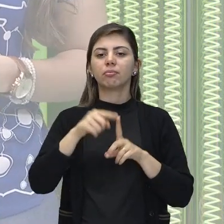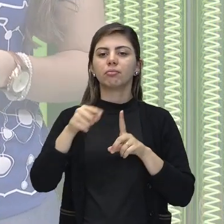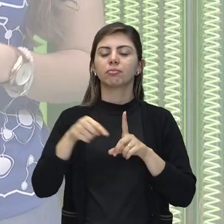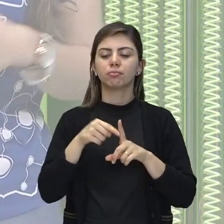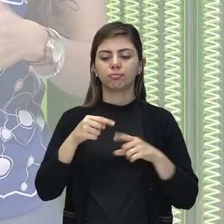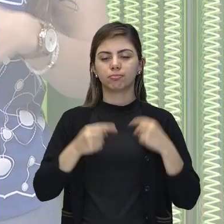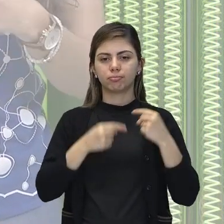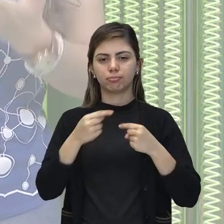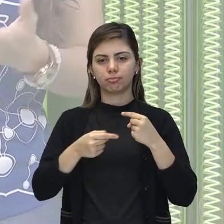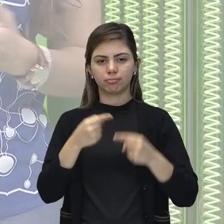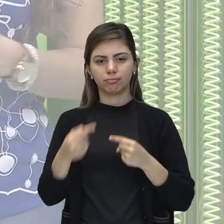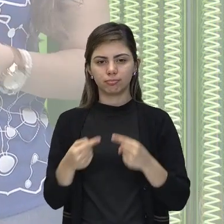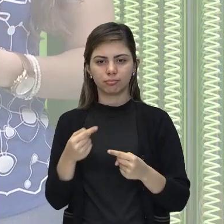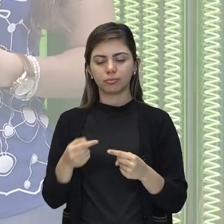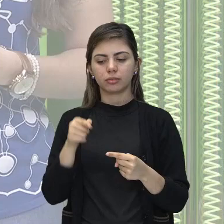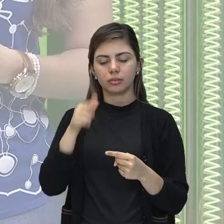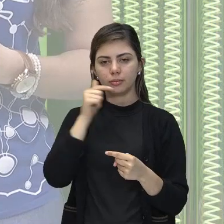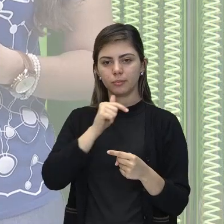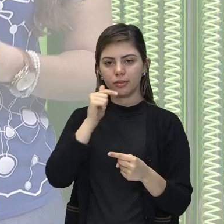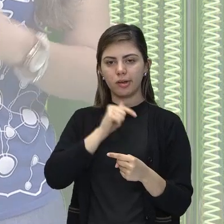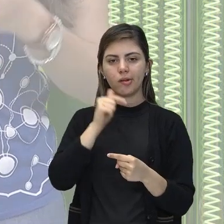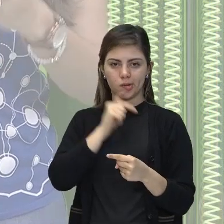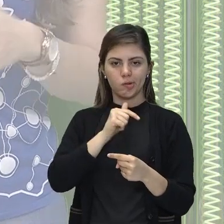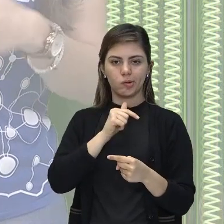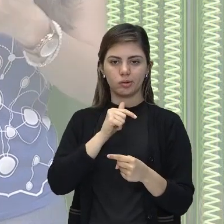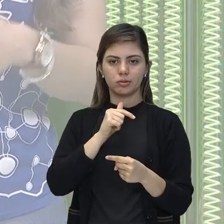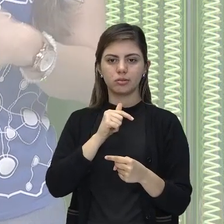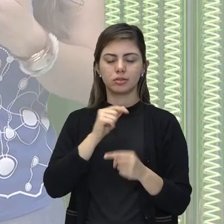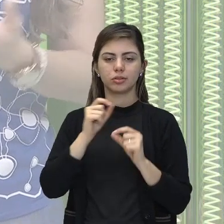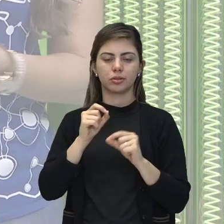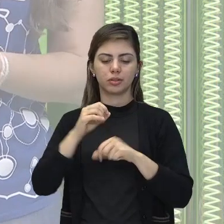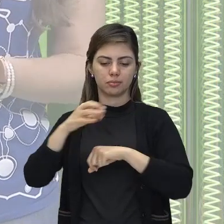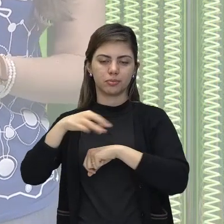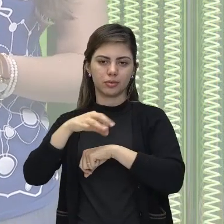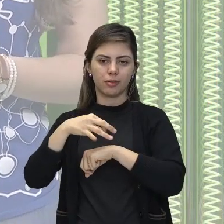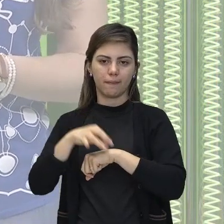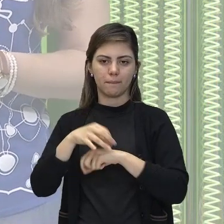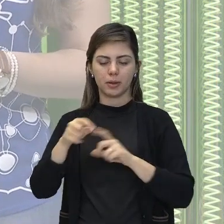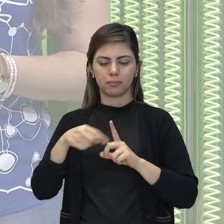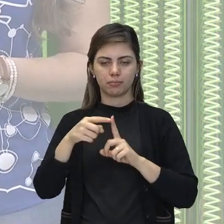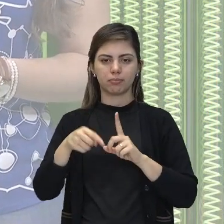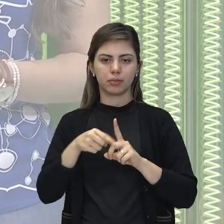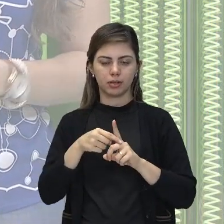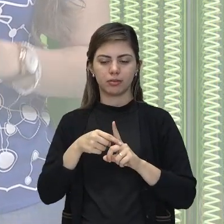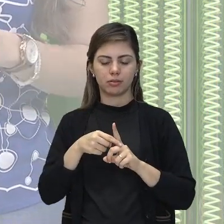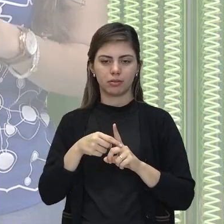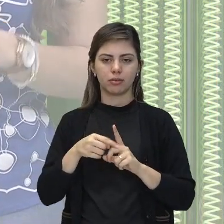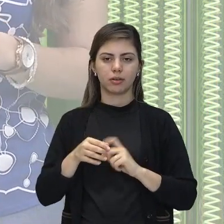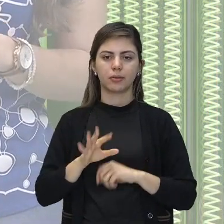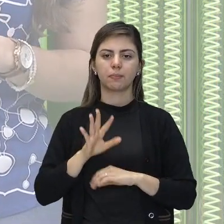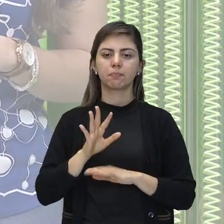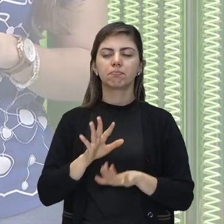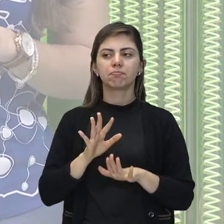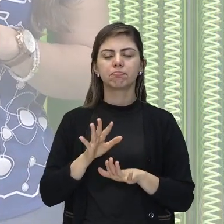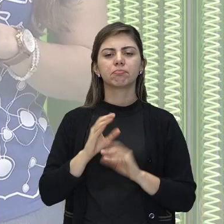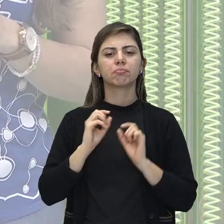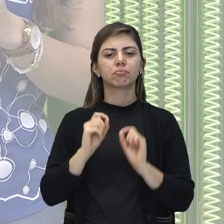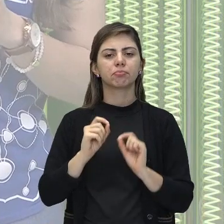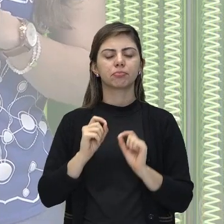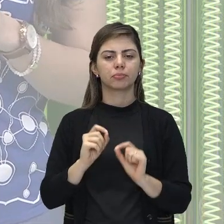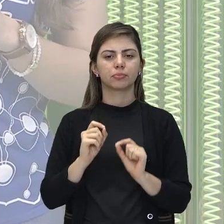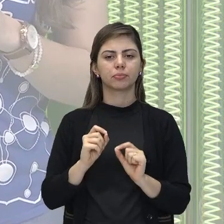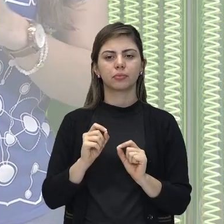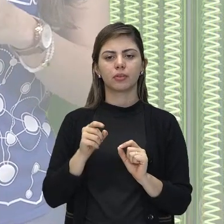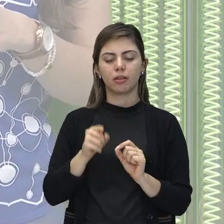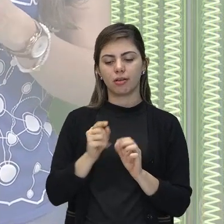essa rainha consiga aí formar novas abelhas, certo? Normalmente,